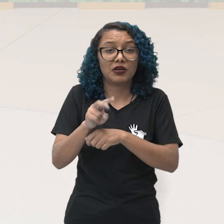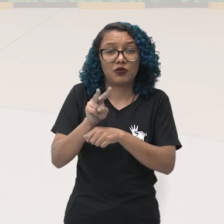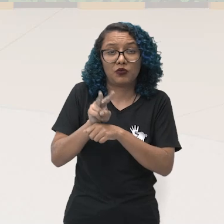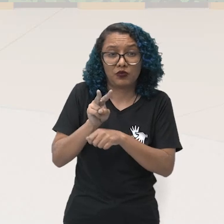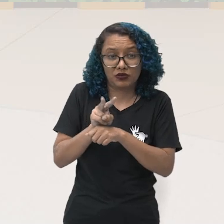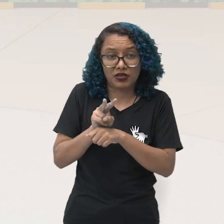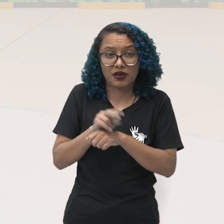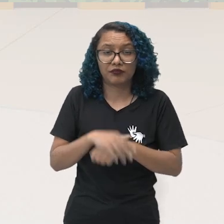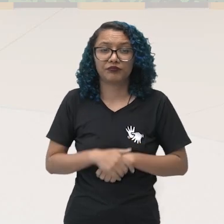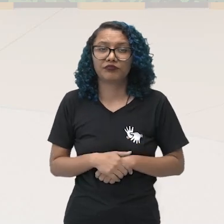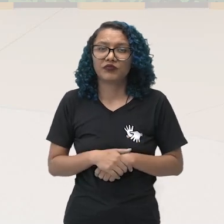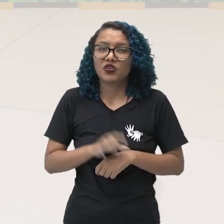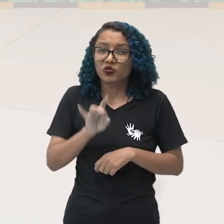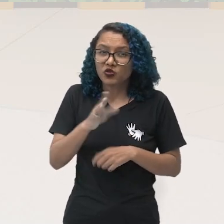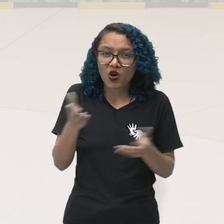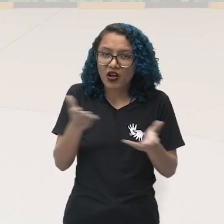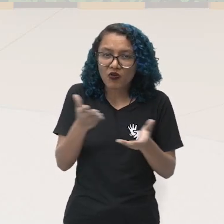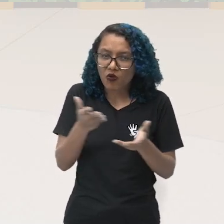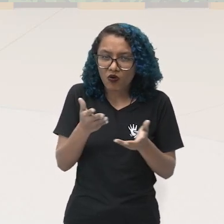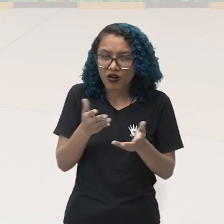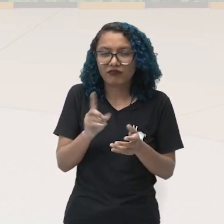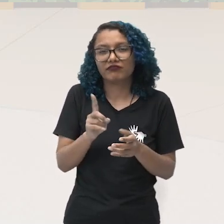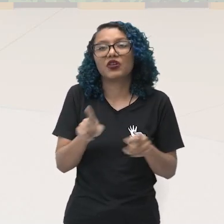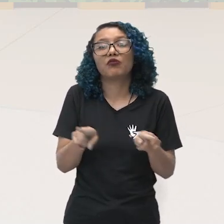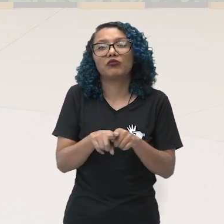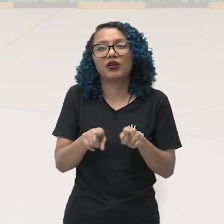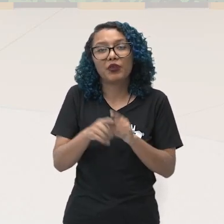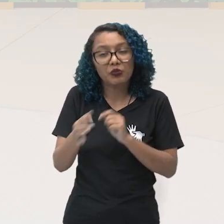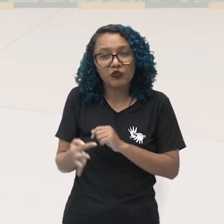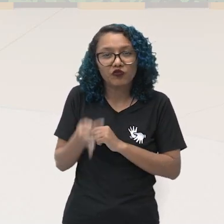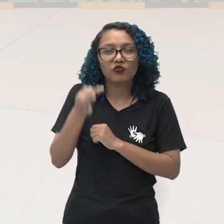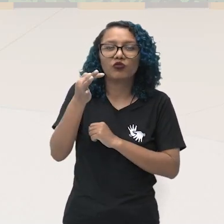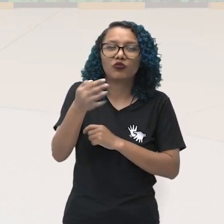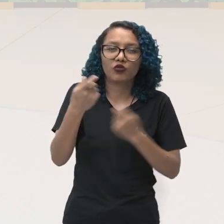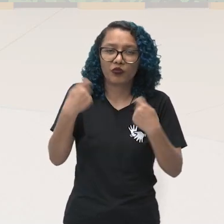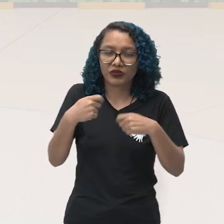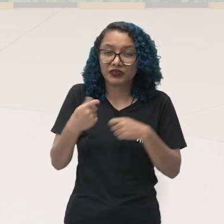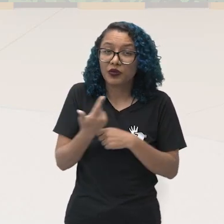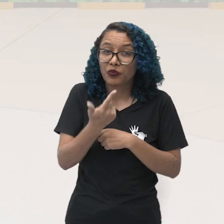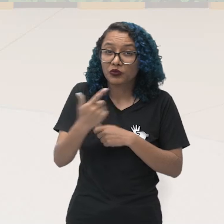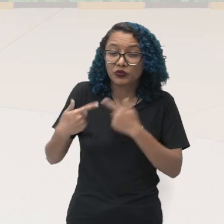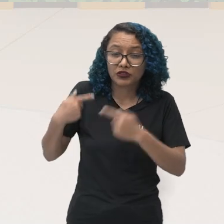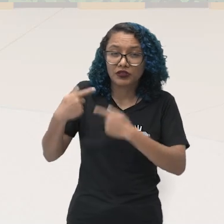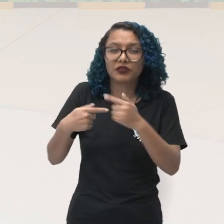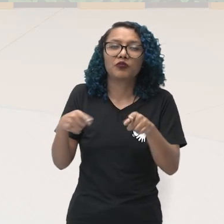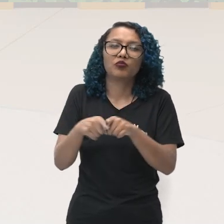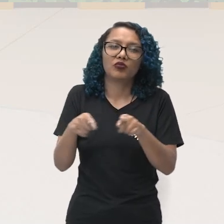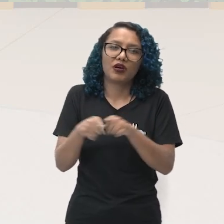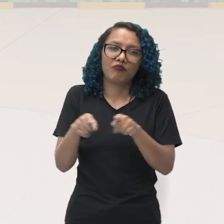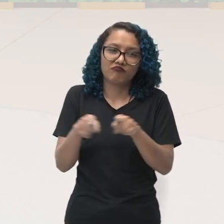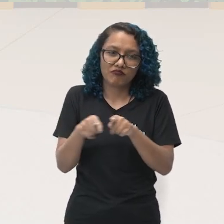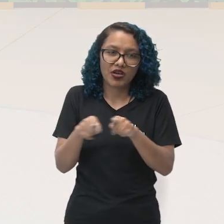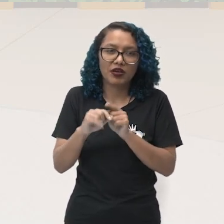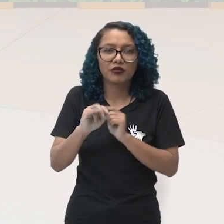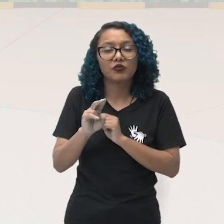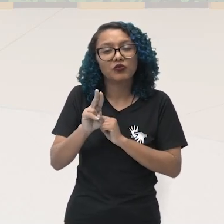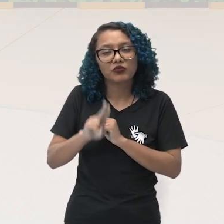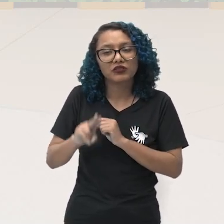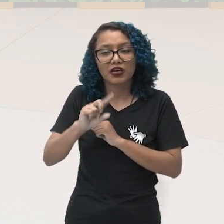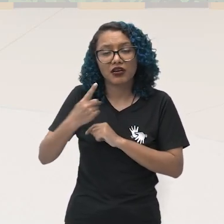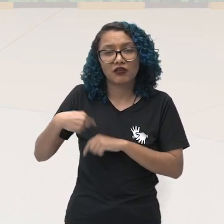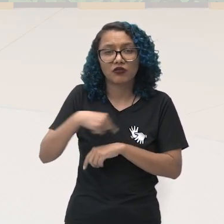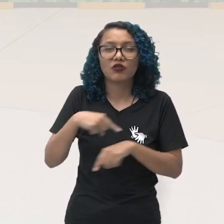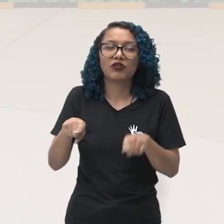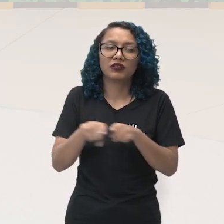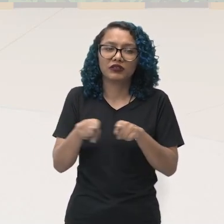não só para hoje, mas daqui em diante, para gerações futuras, ou até para nós mesmos, que nós